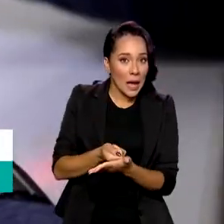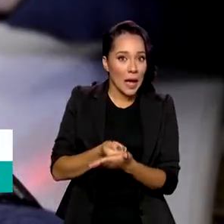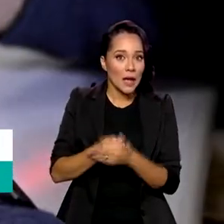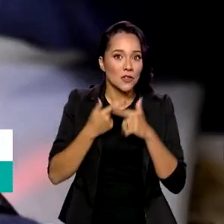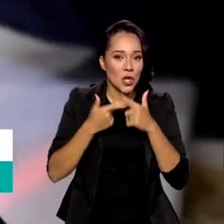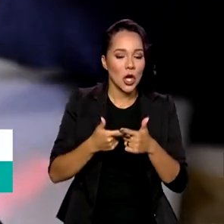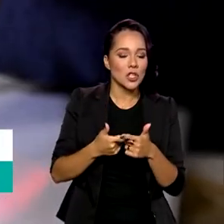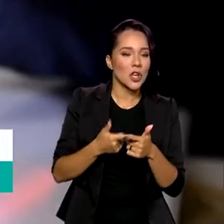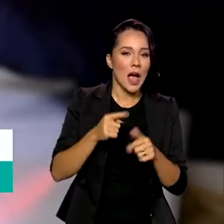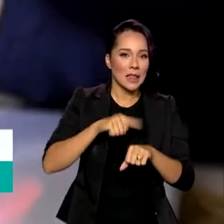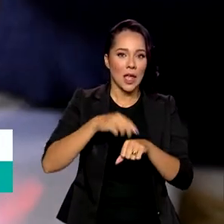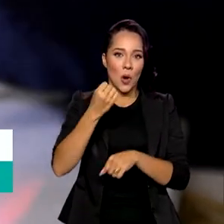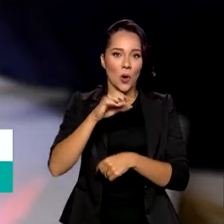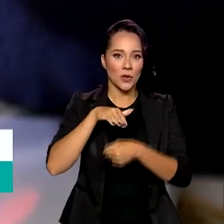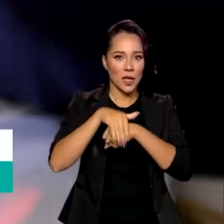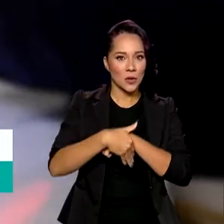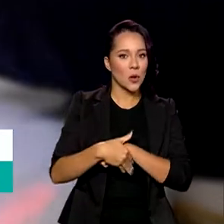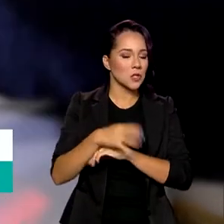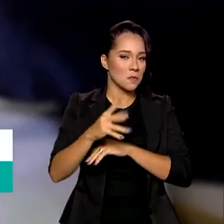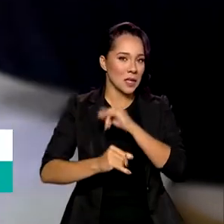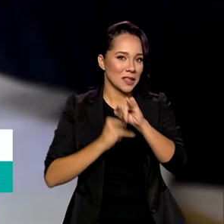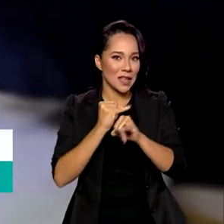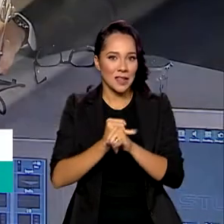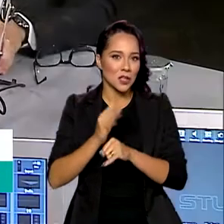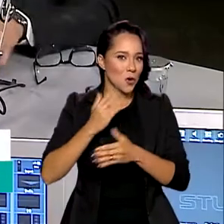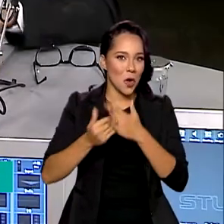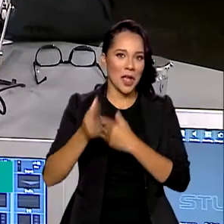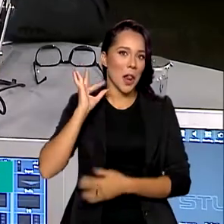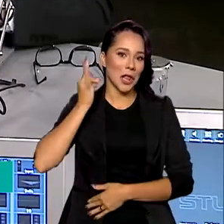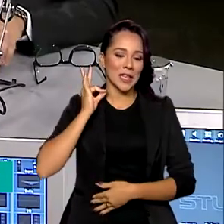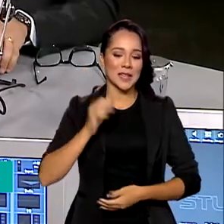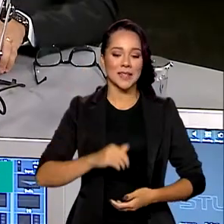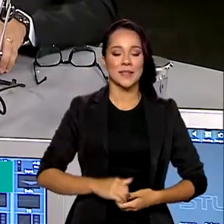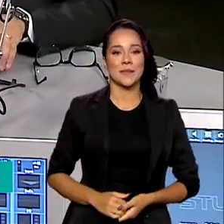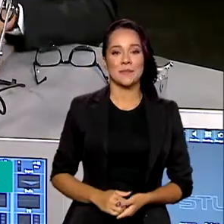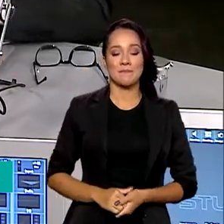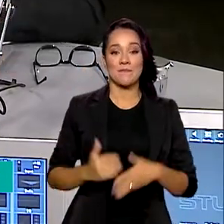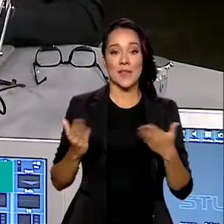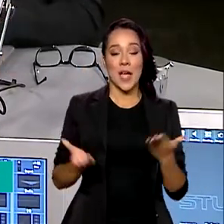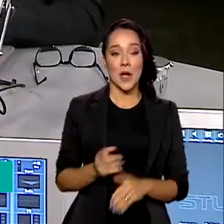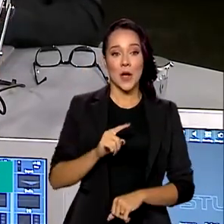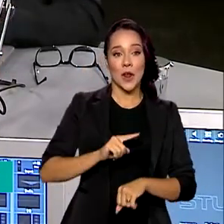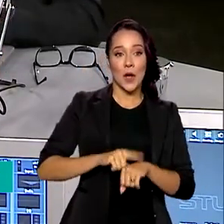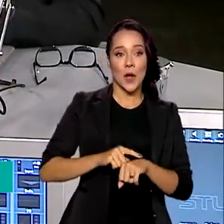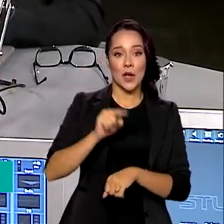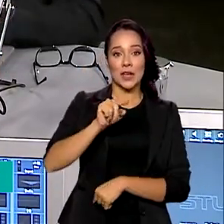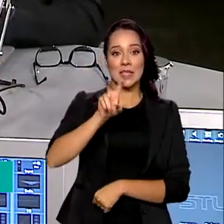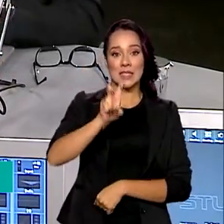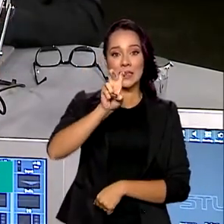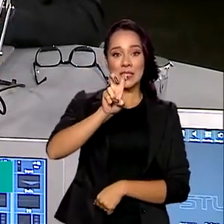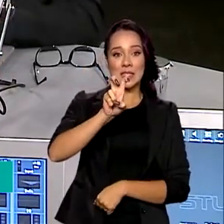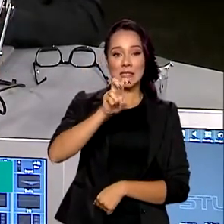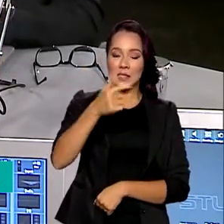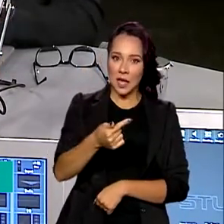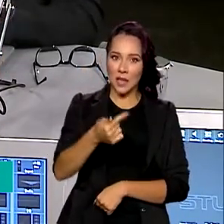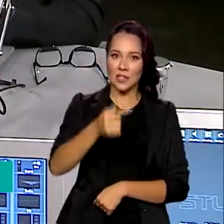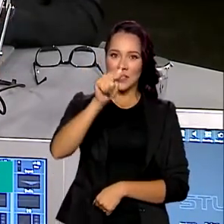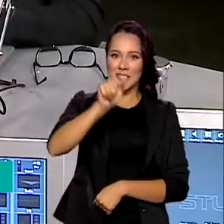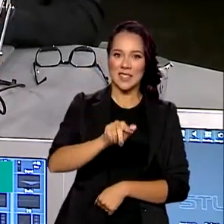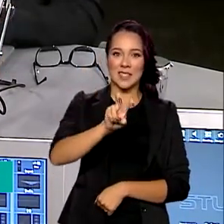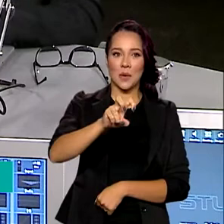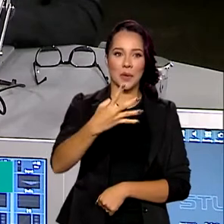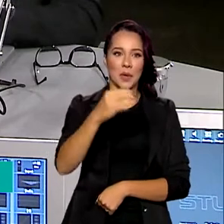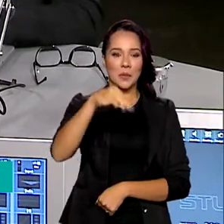horas da noite em qualquer lotérica ou pela internet agora são 7:54